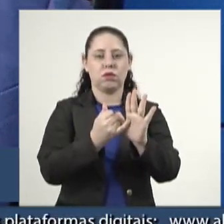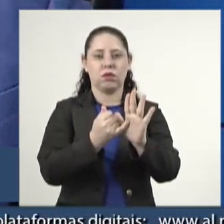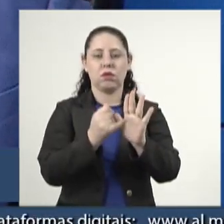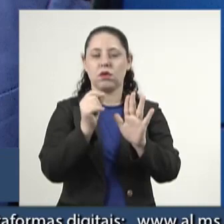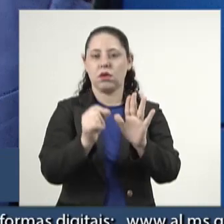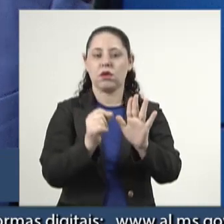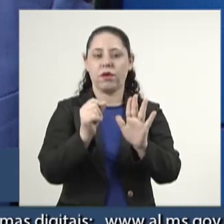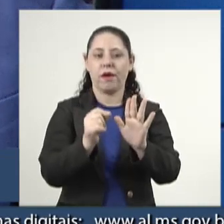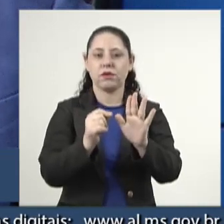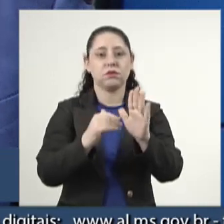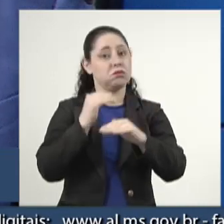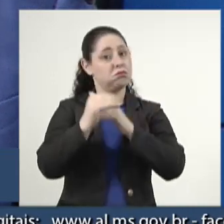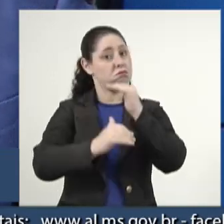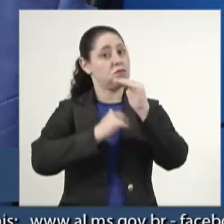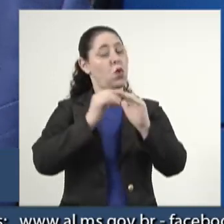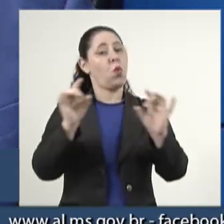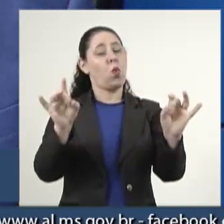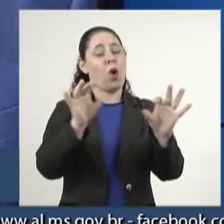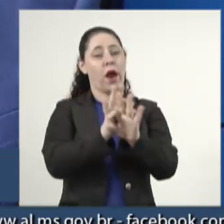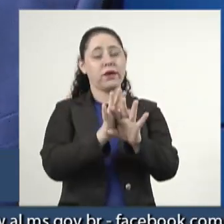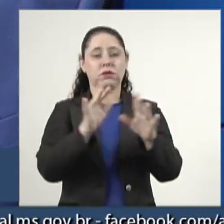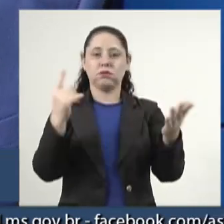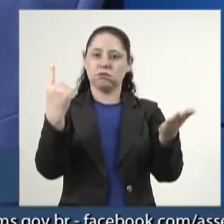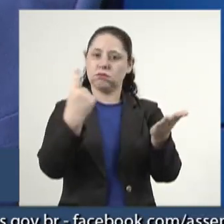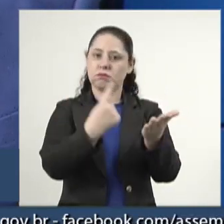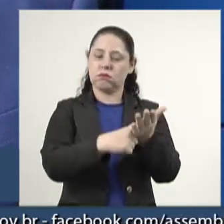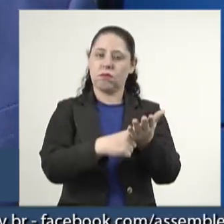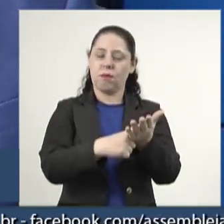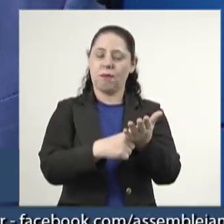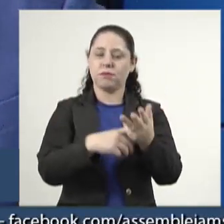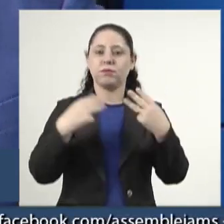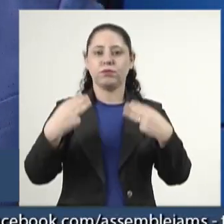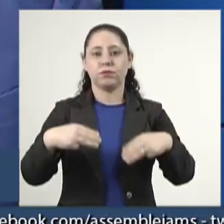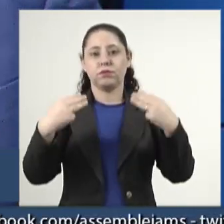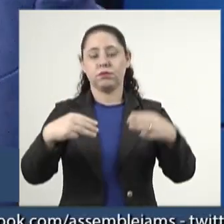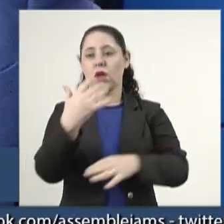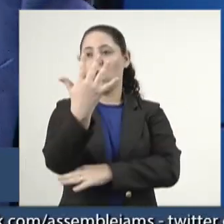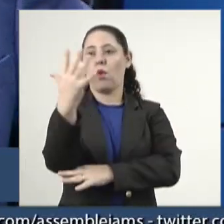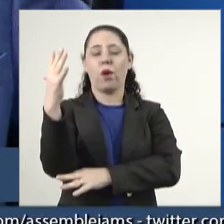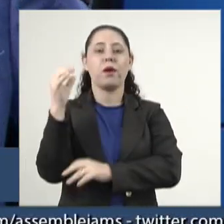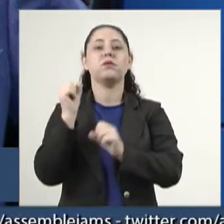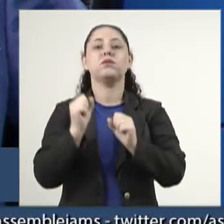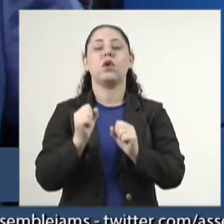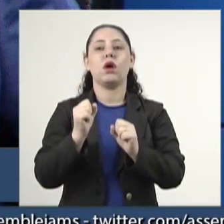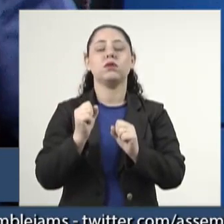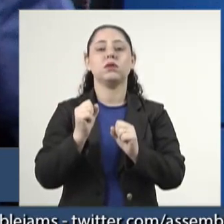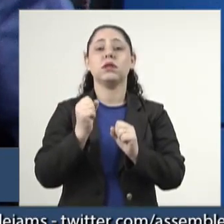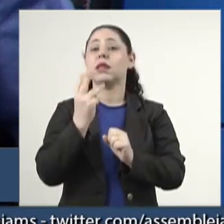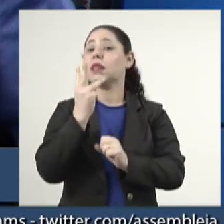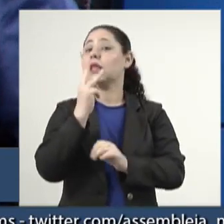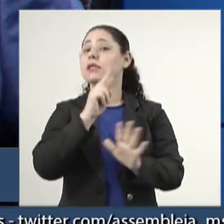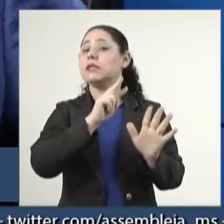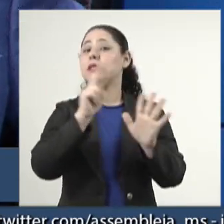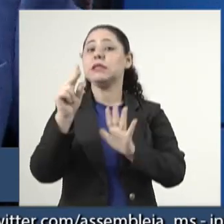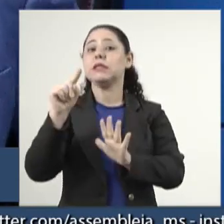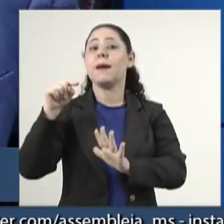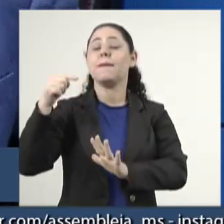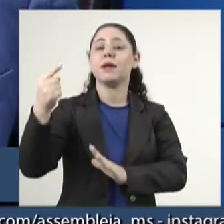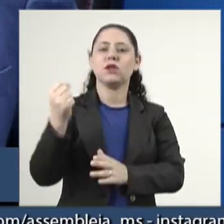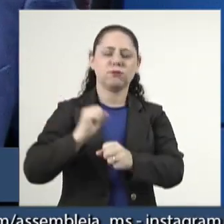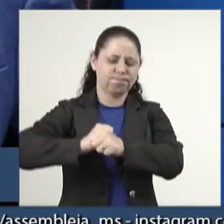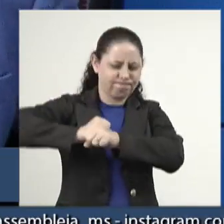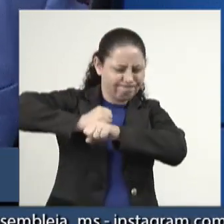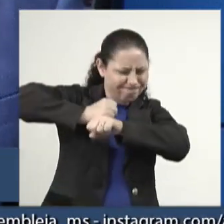que está bem avançado, praticamente pronto, num acordo com o Ministério do Meio Ambiente, para que a gente possa, nas próximas 3 semanas, fazer um